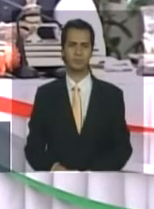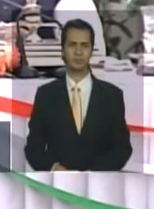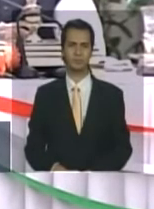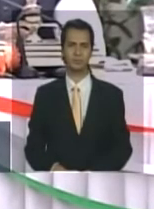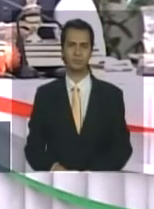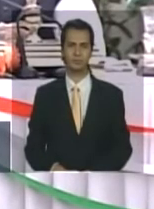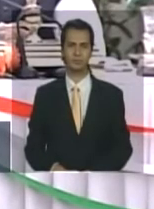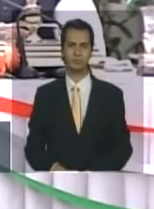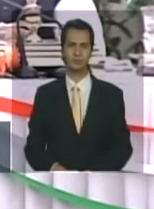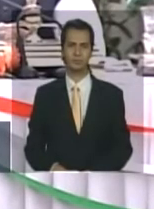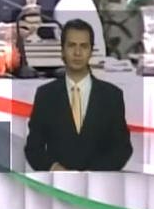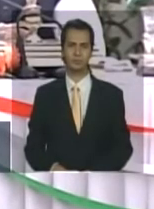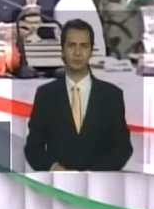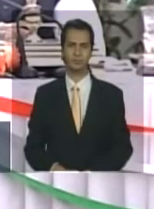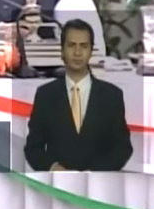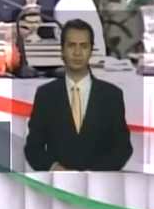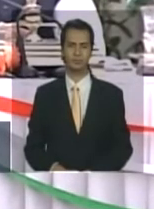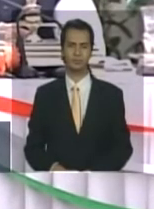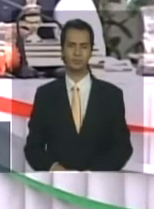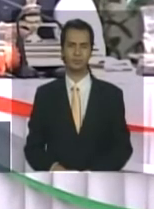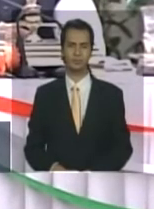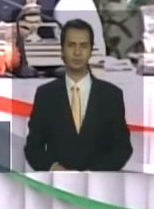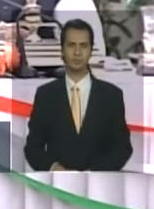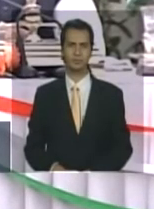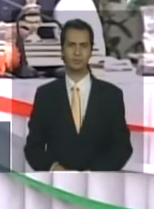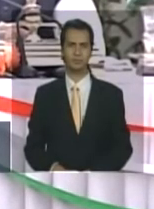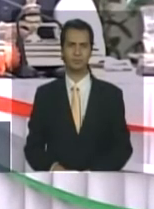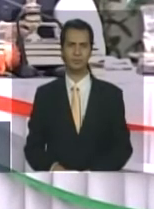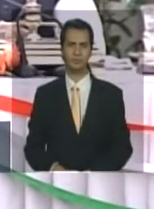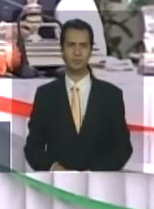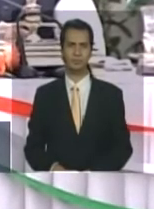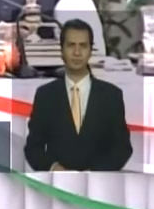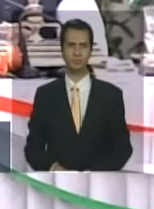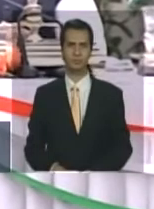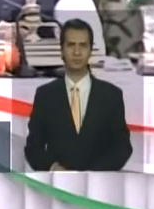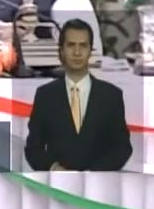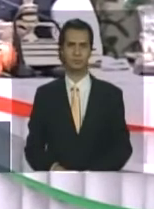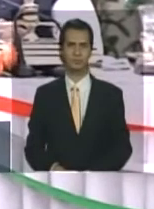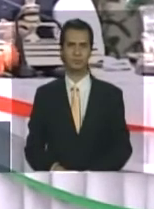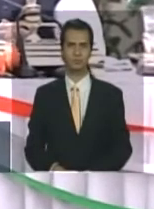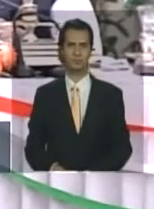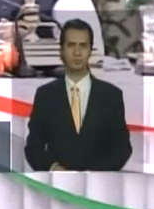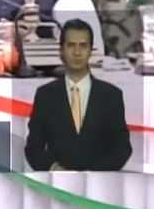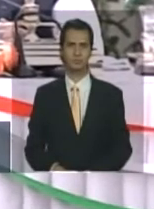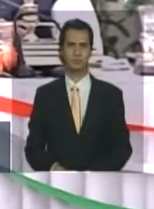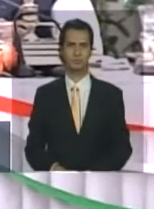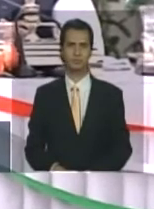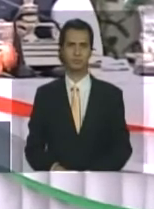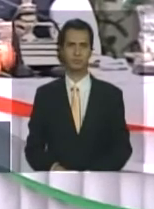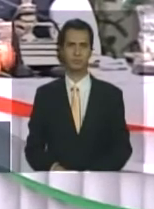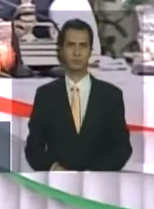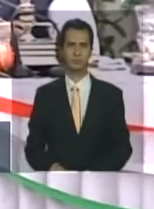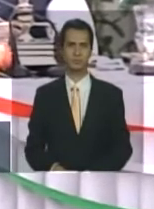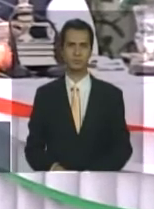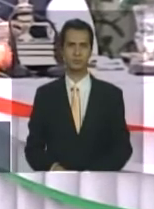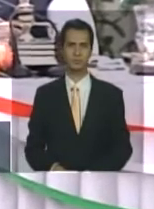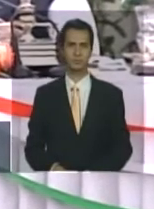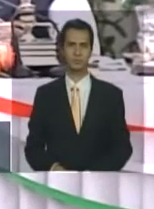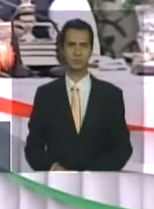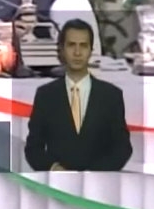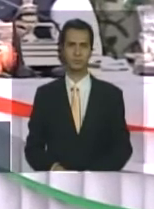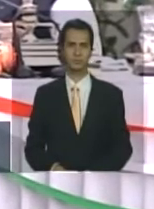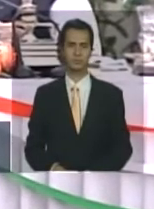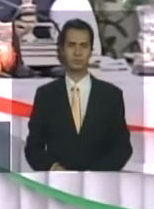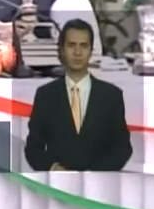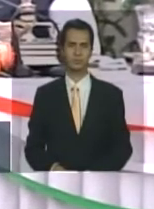build an institutional system that will prove to be more representative of the contemporary global reality. Além